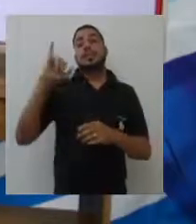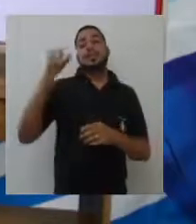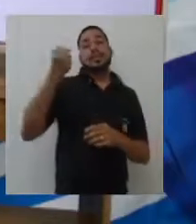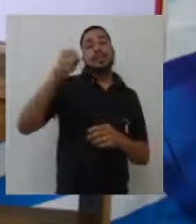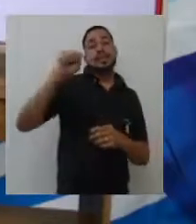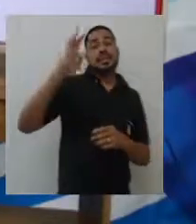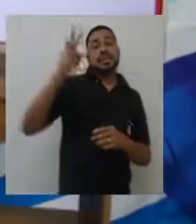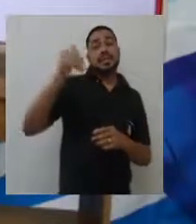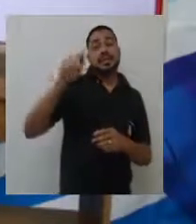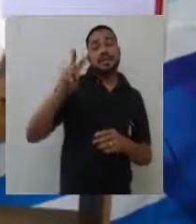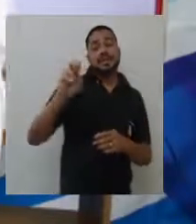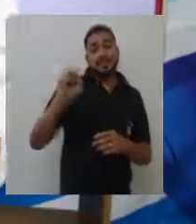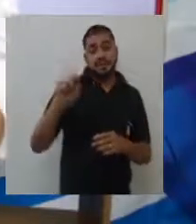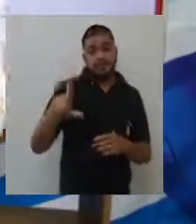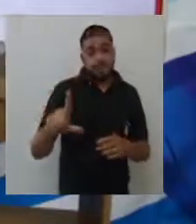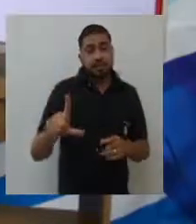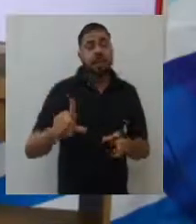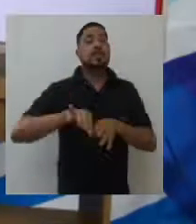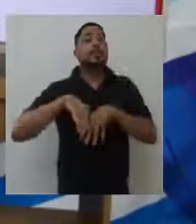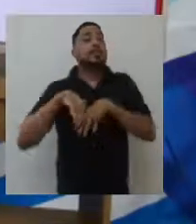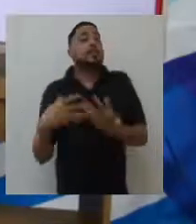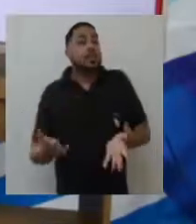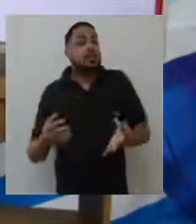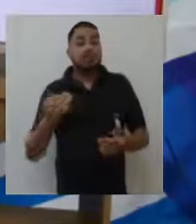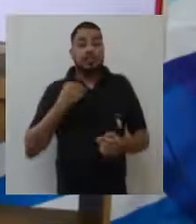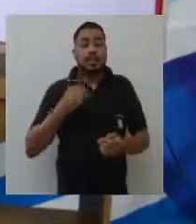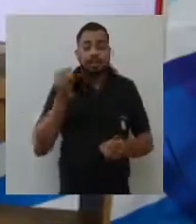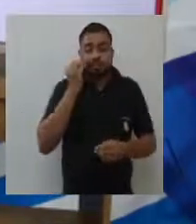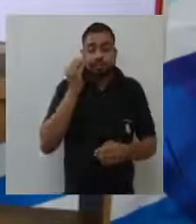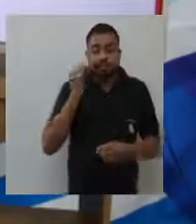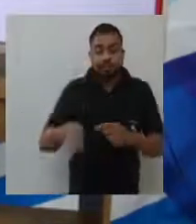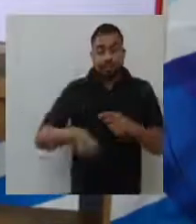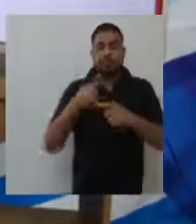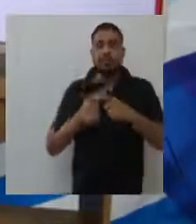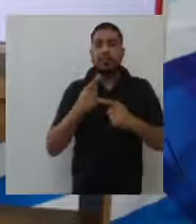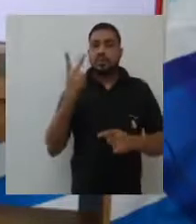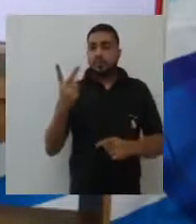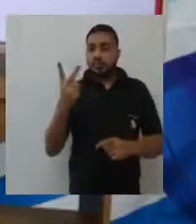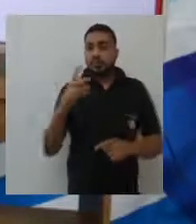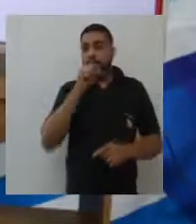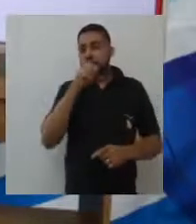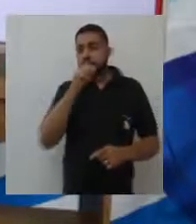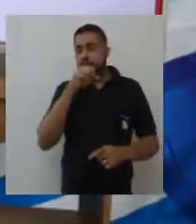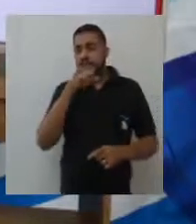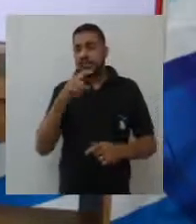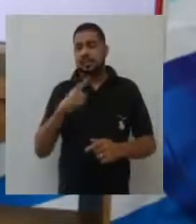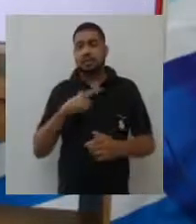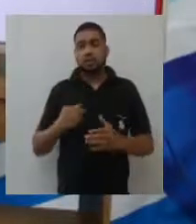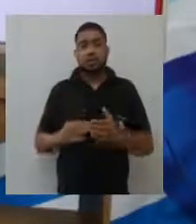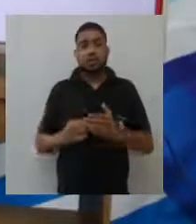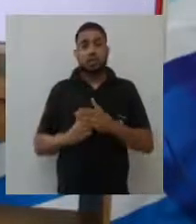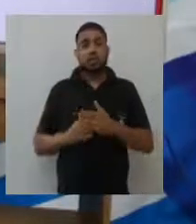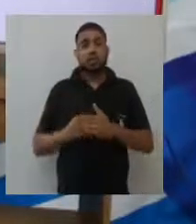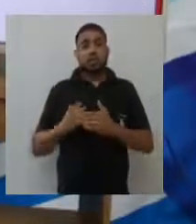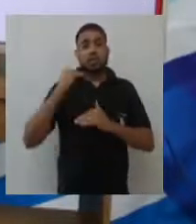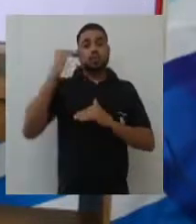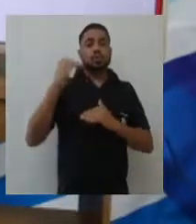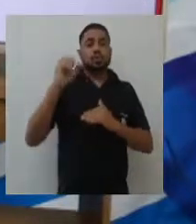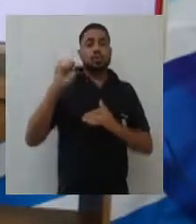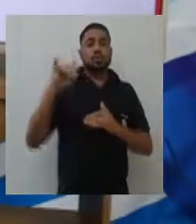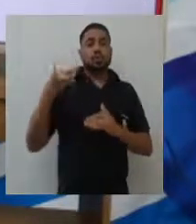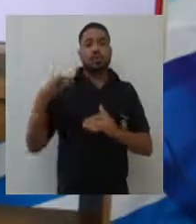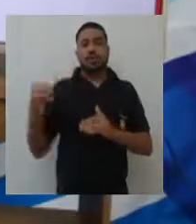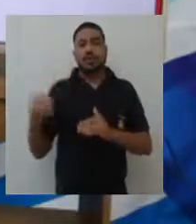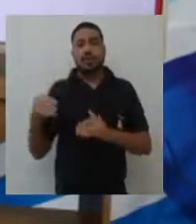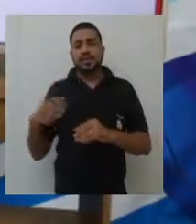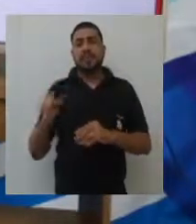instável. Então o que acontece? Nesse momento que eu degustei 2 laranjas a mais, eu tenho uma solução supersaturada, uma solução instável.